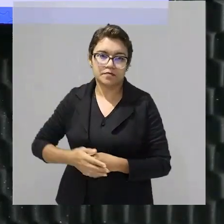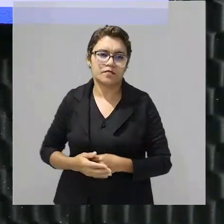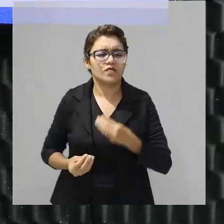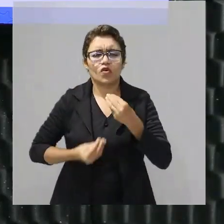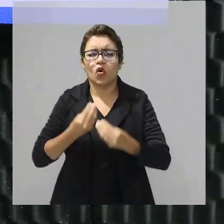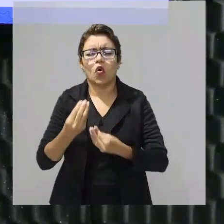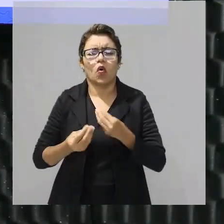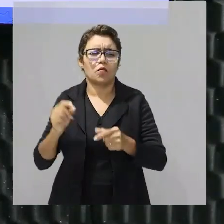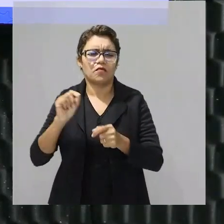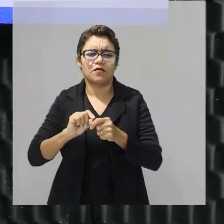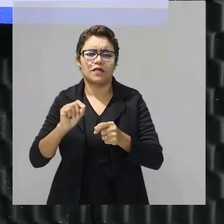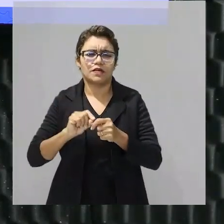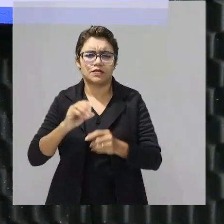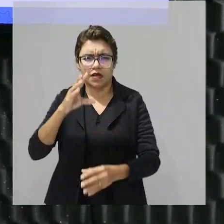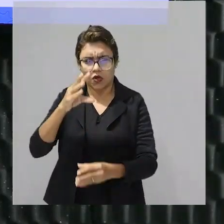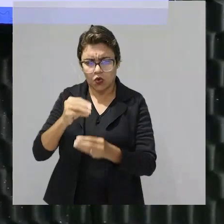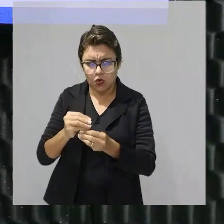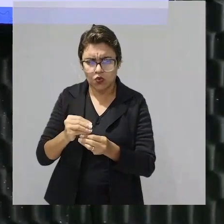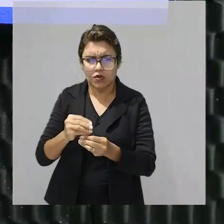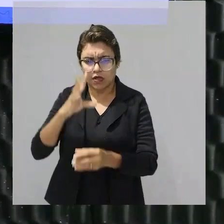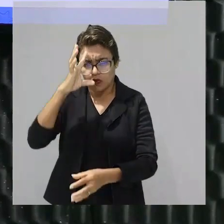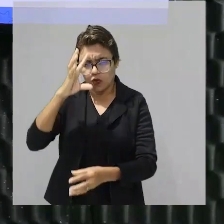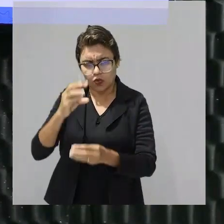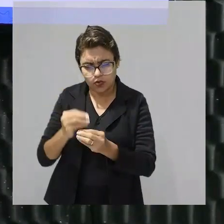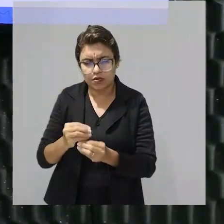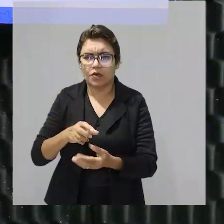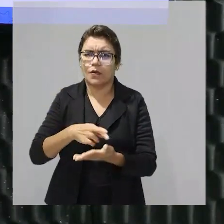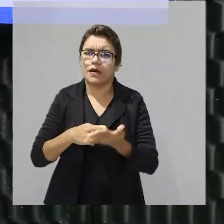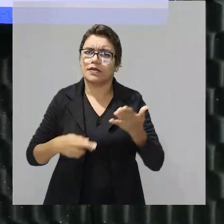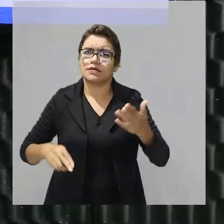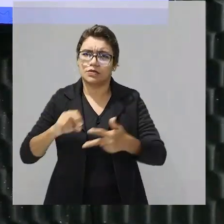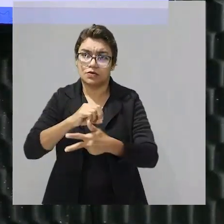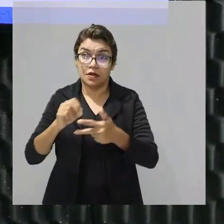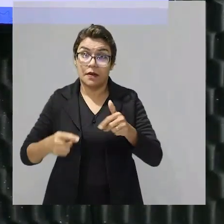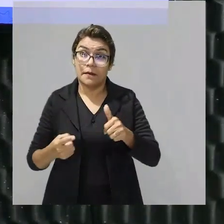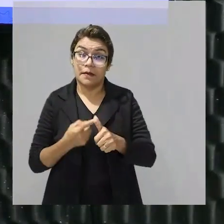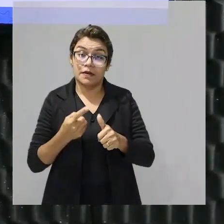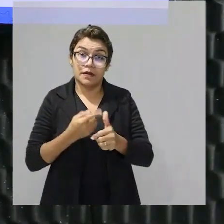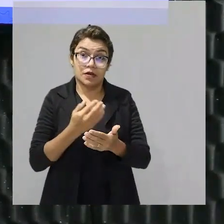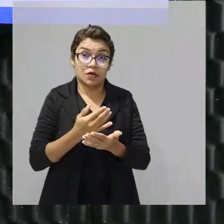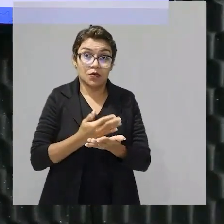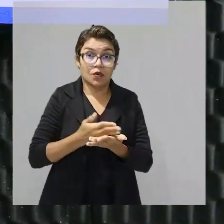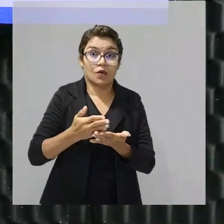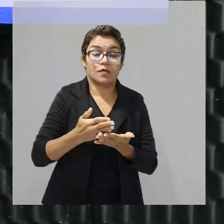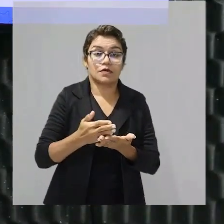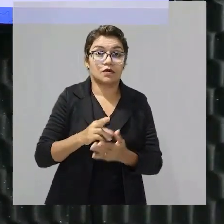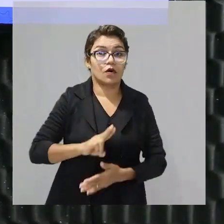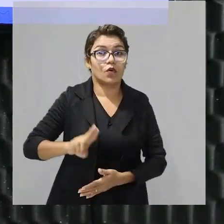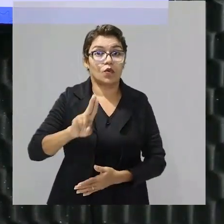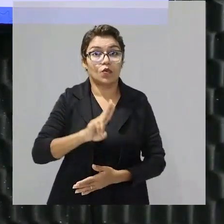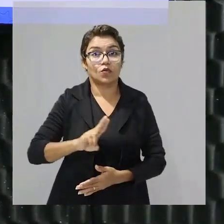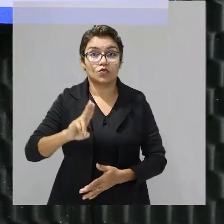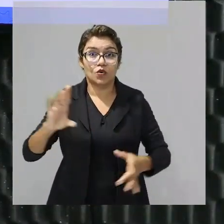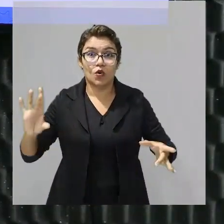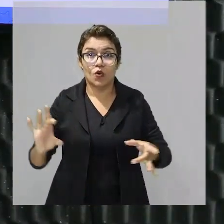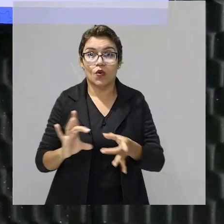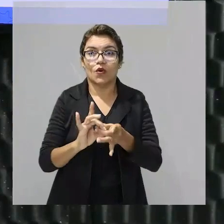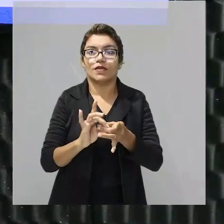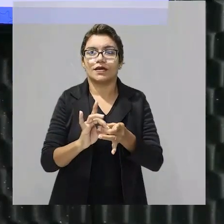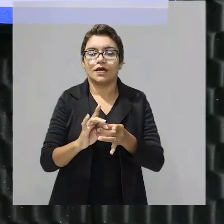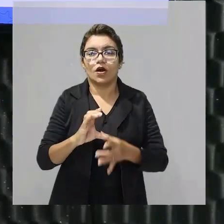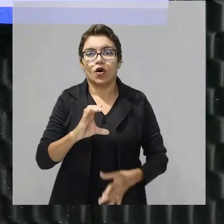o desenvolvimento, onde você vai expor os seus argumentos, e a conclusão, onde você vai finalizar o seu texto